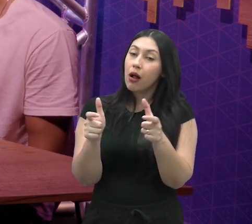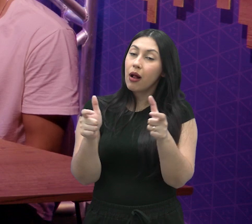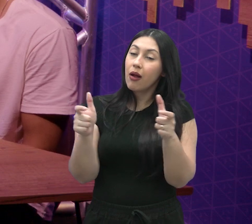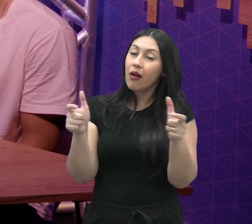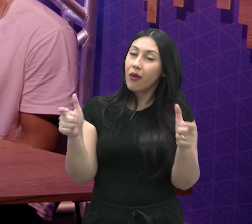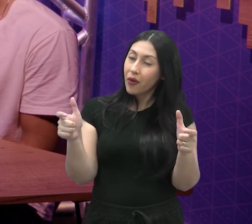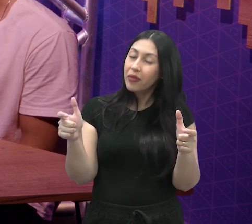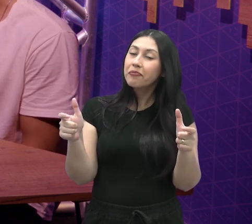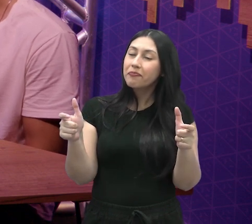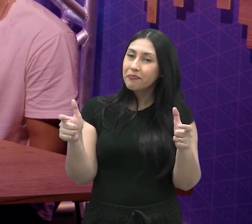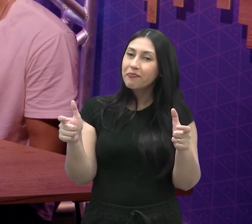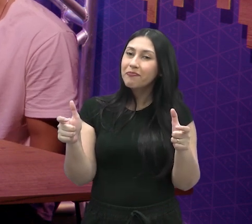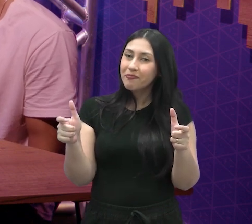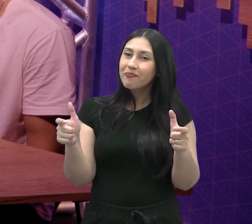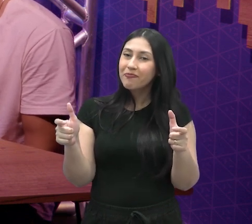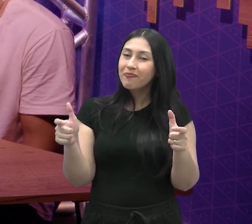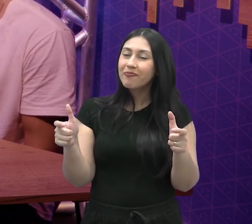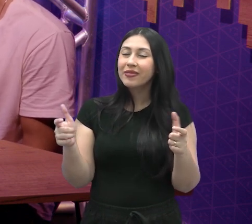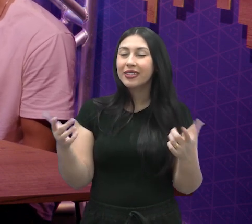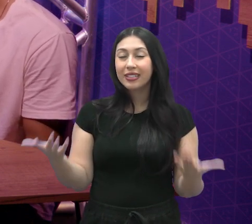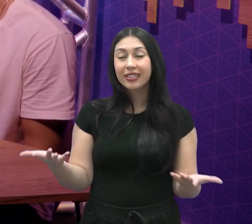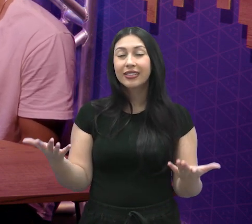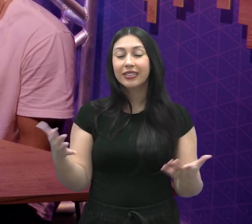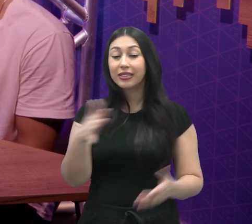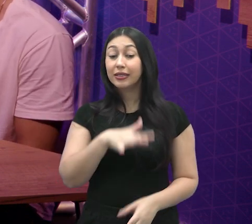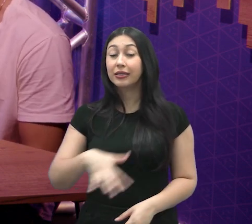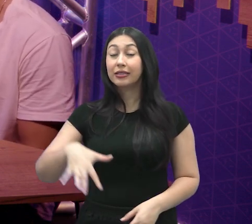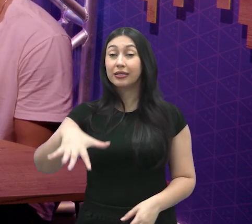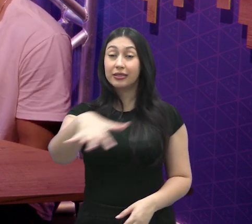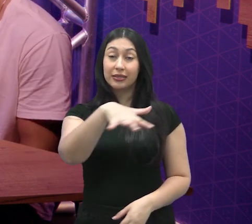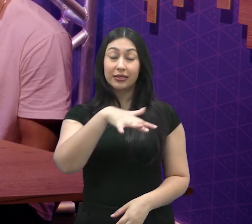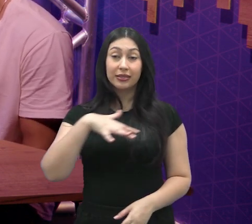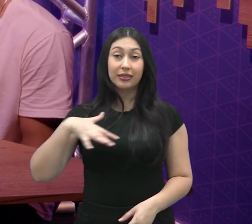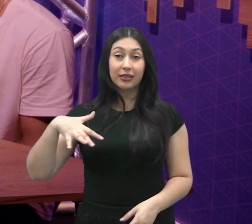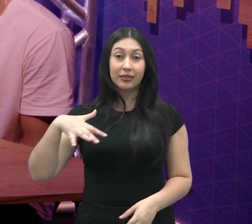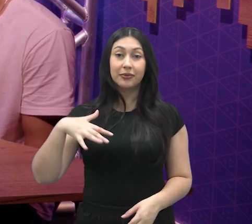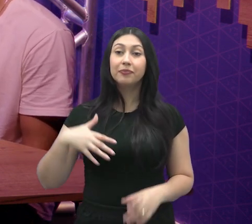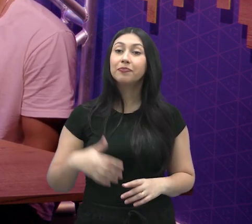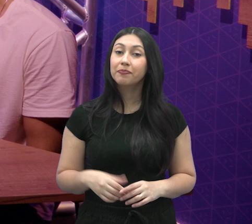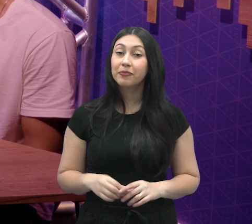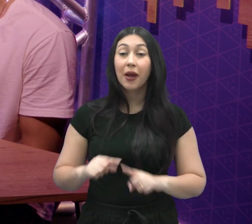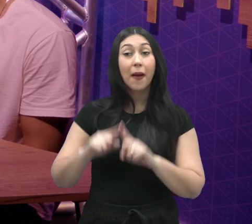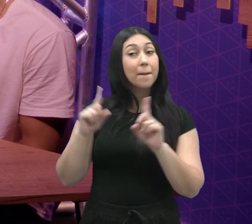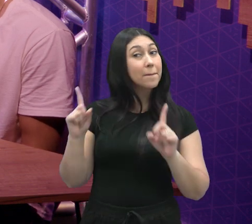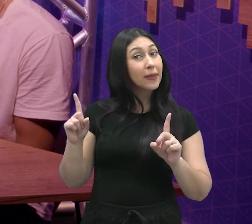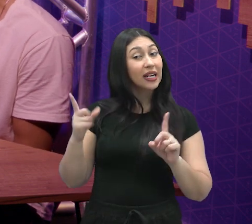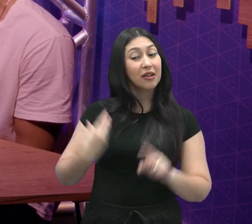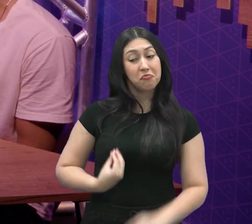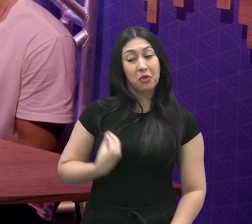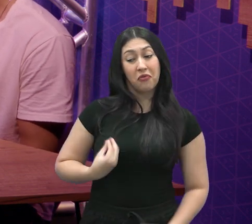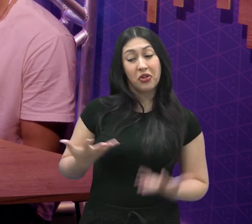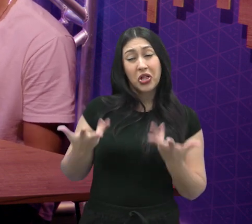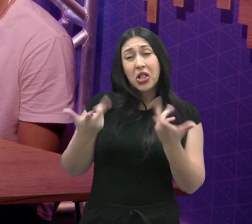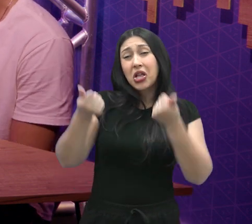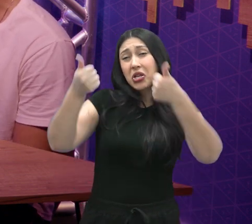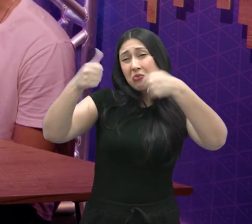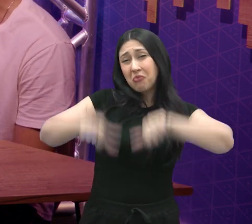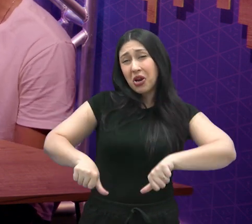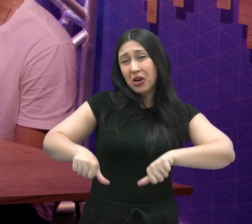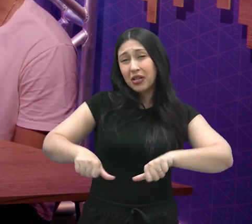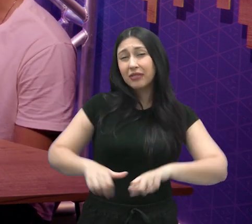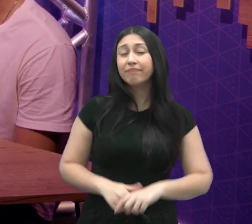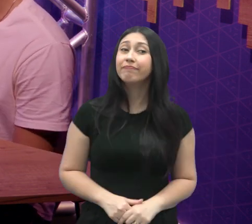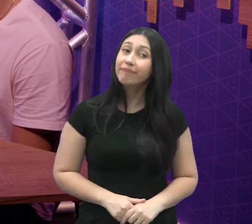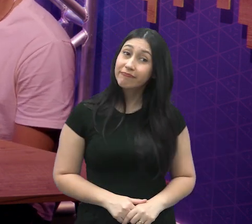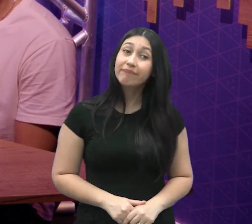os agricultores, eles tinham mais números, tinham mais seres humanos ali naquele conglomerado, mas a gente tinha uma qualidade de vida